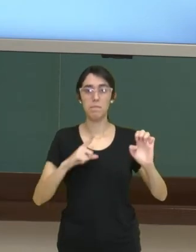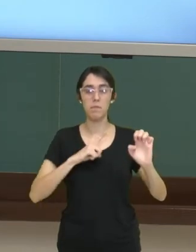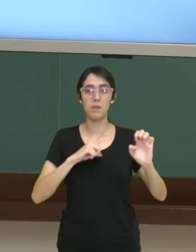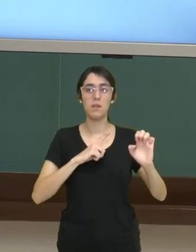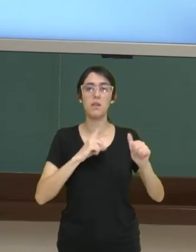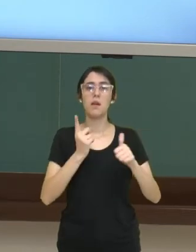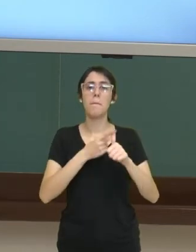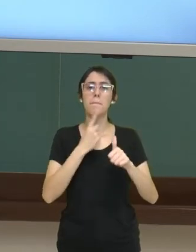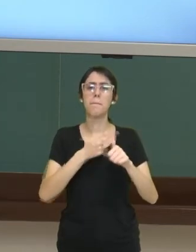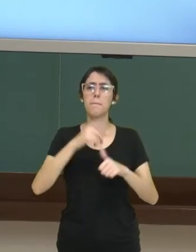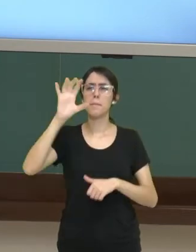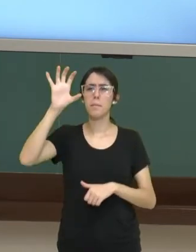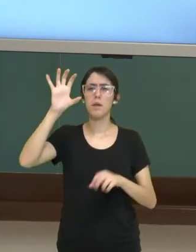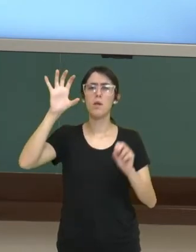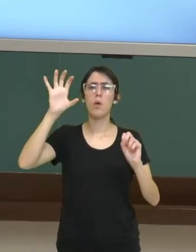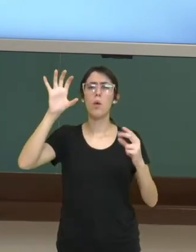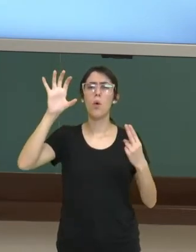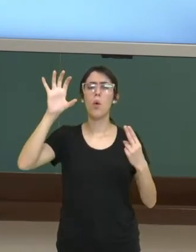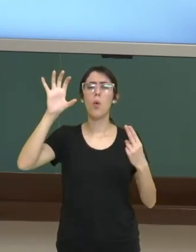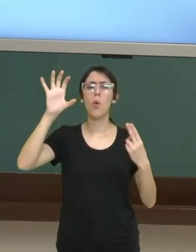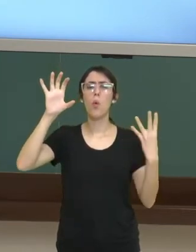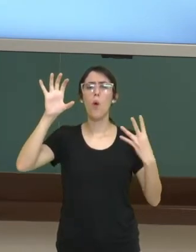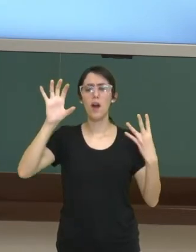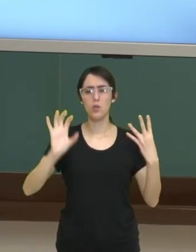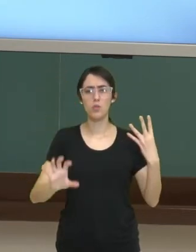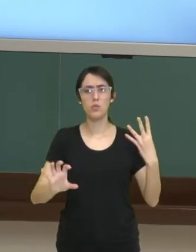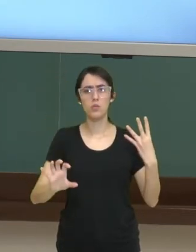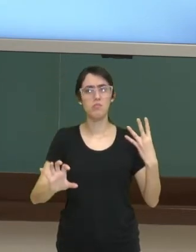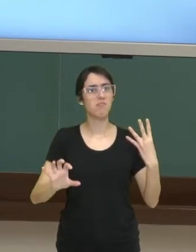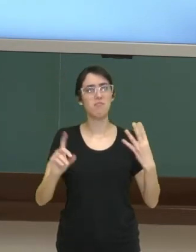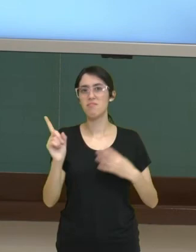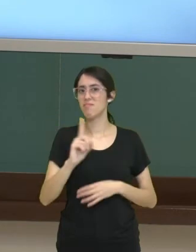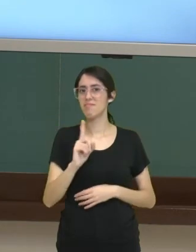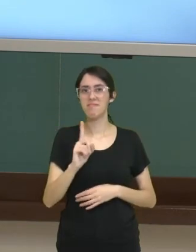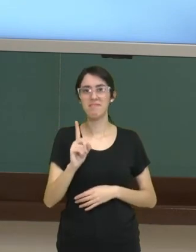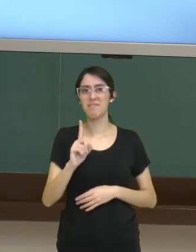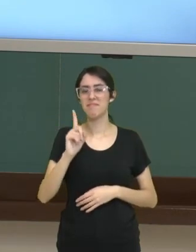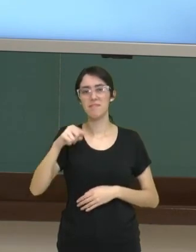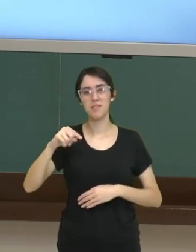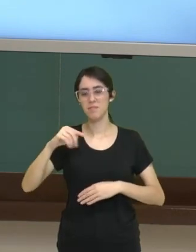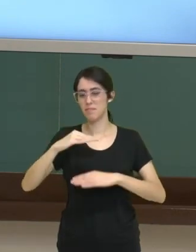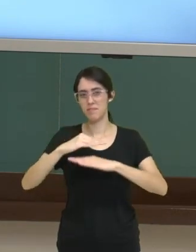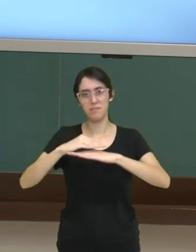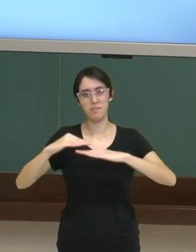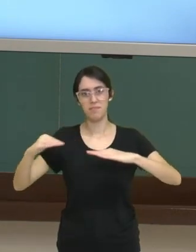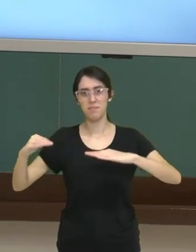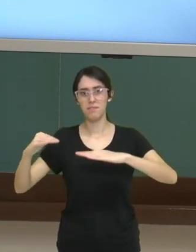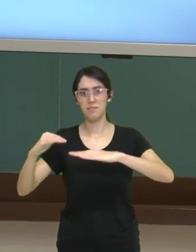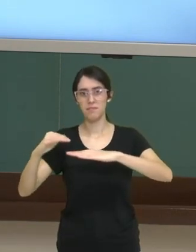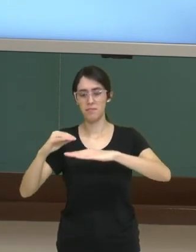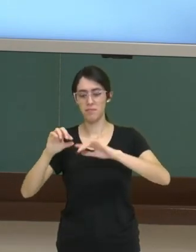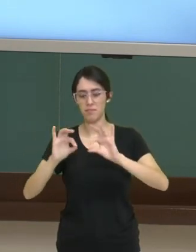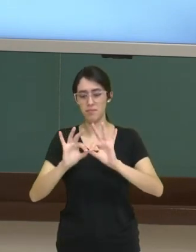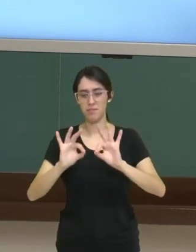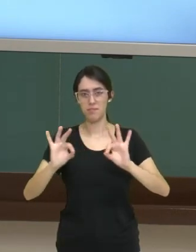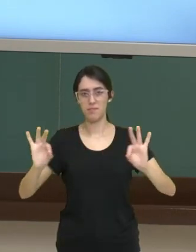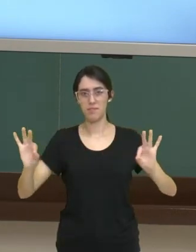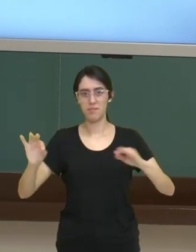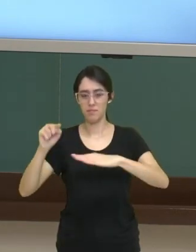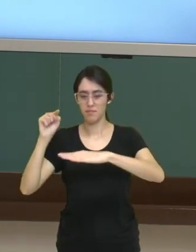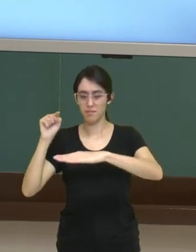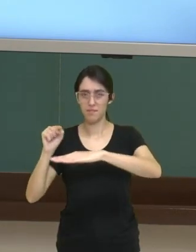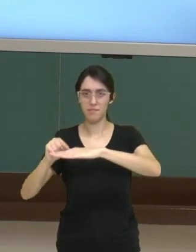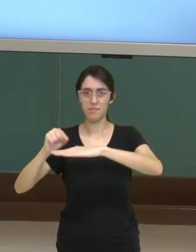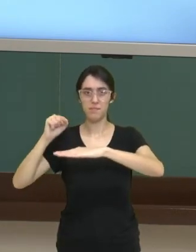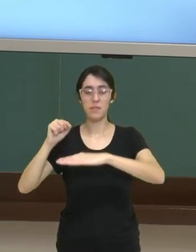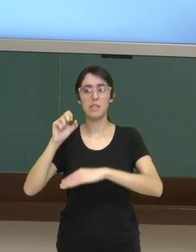no quarto quadrante? O que vocês acham? Nenhum dos dois. Ele está sobre o eixo das abscissas. Quando